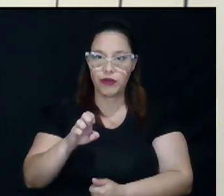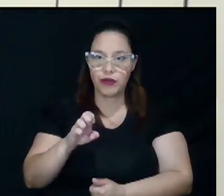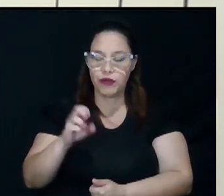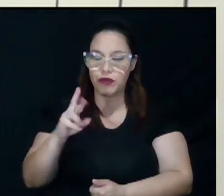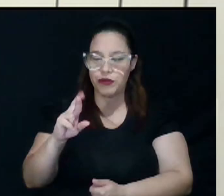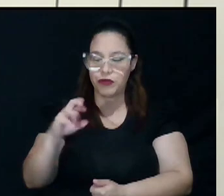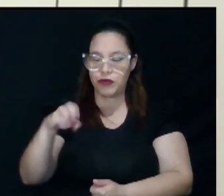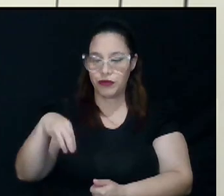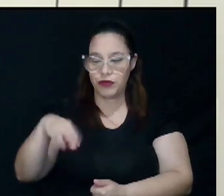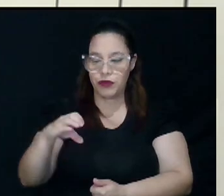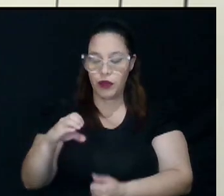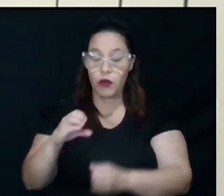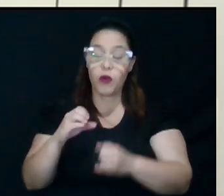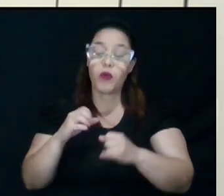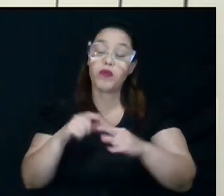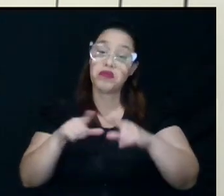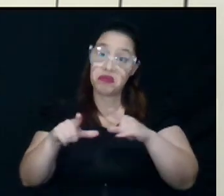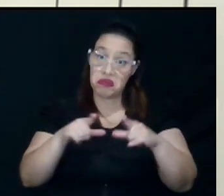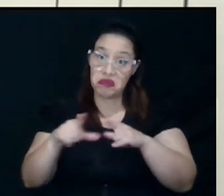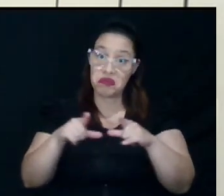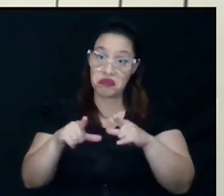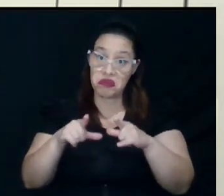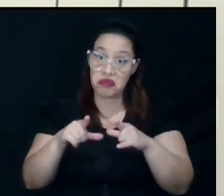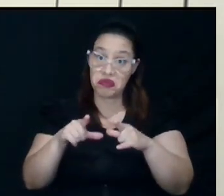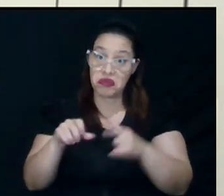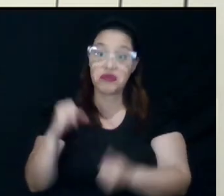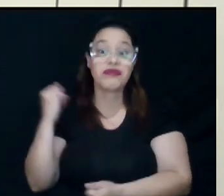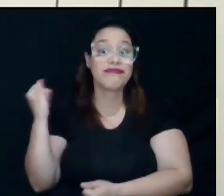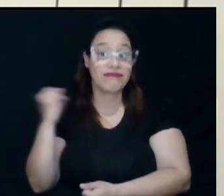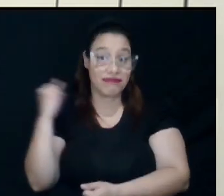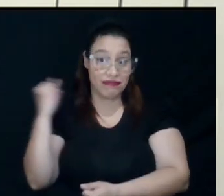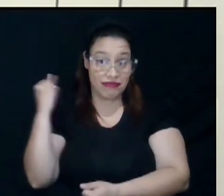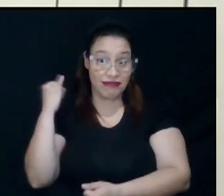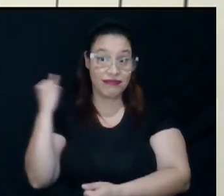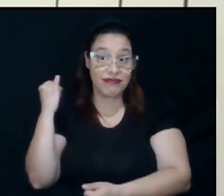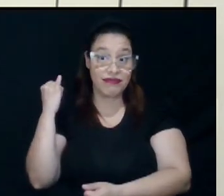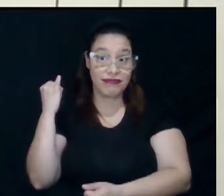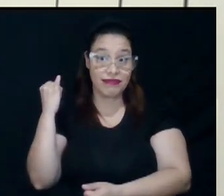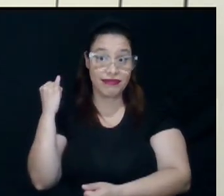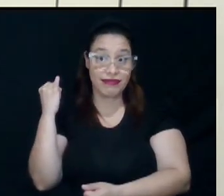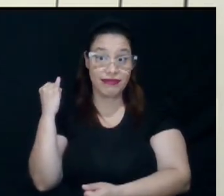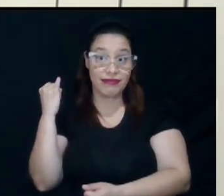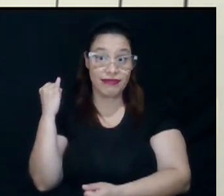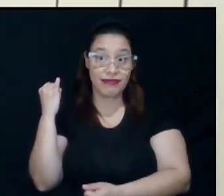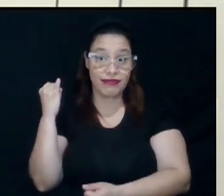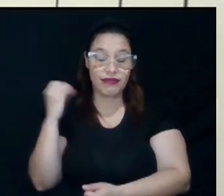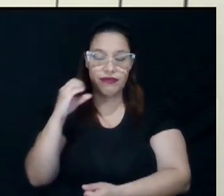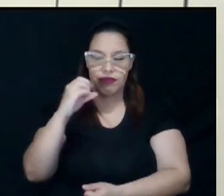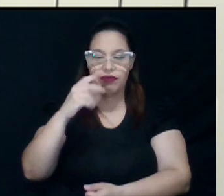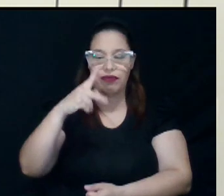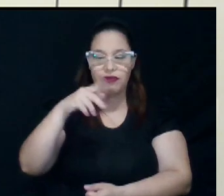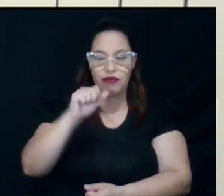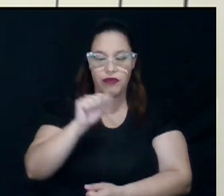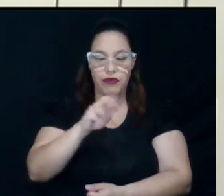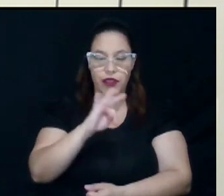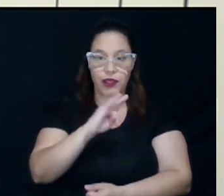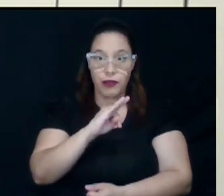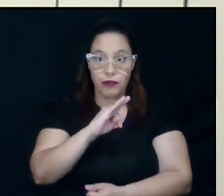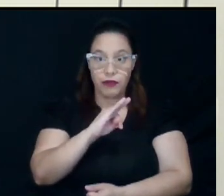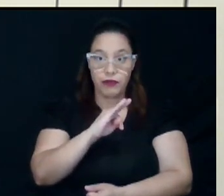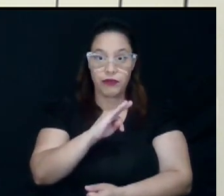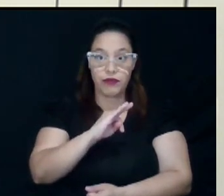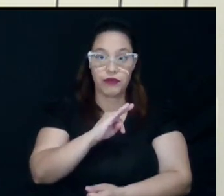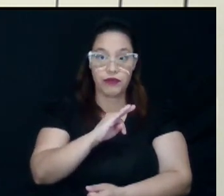serviço importante que a gente faz aqui no Jornal Câmara Notícia, porque o Centro Público de Apoio ao Trabalhador de Campinas está